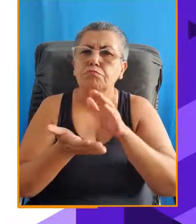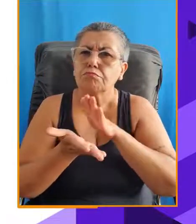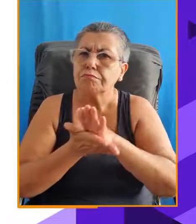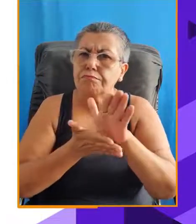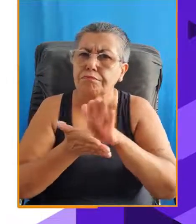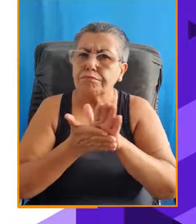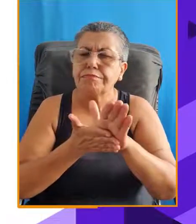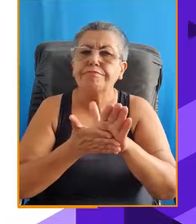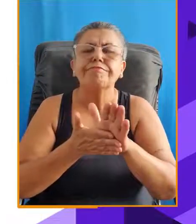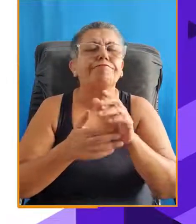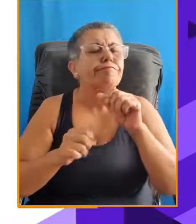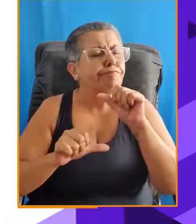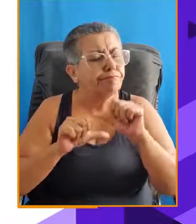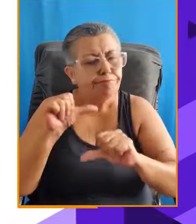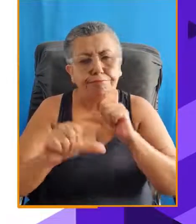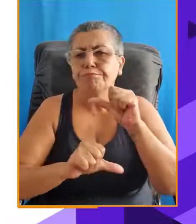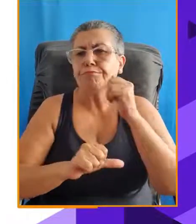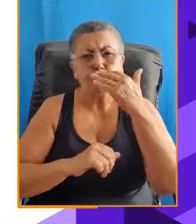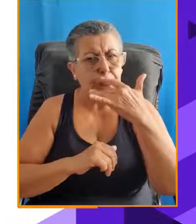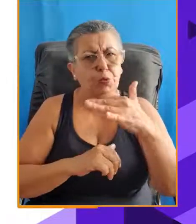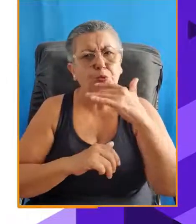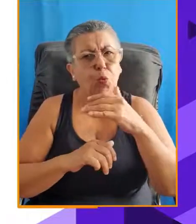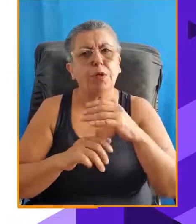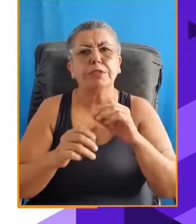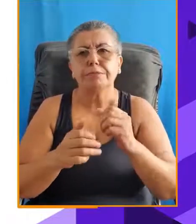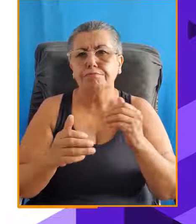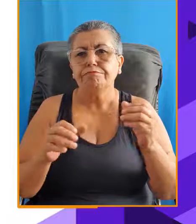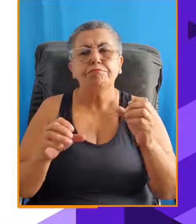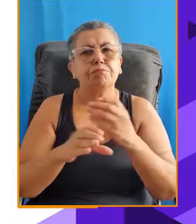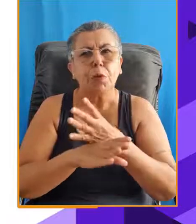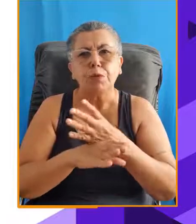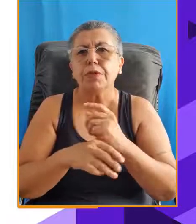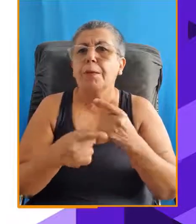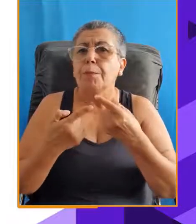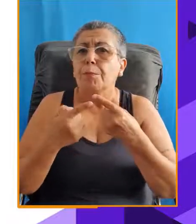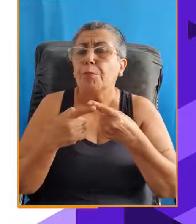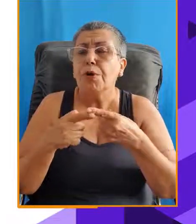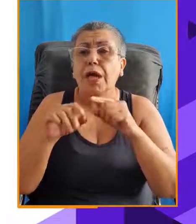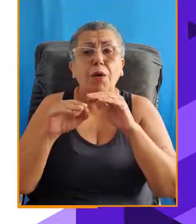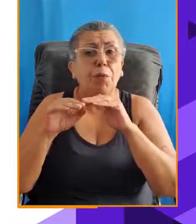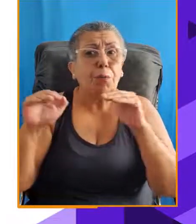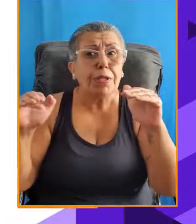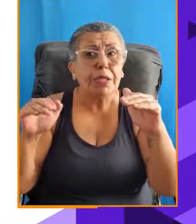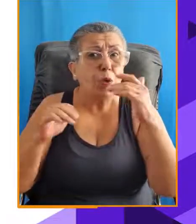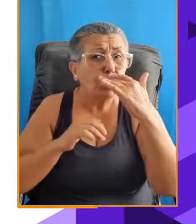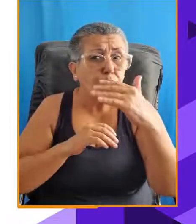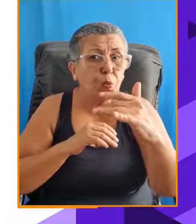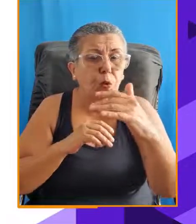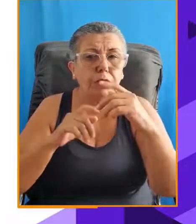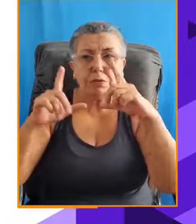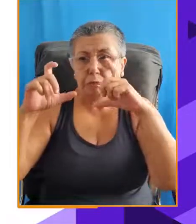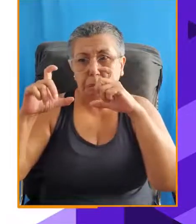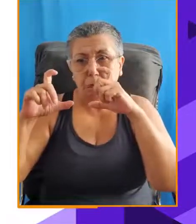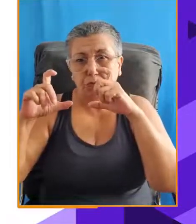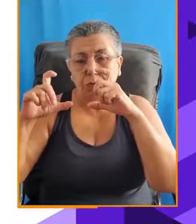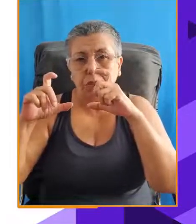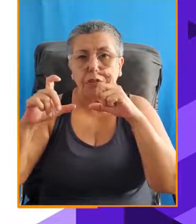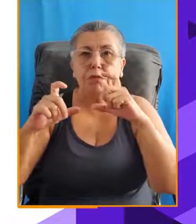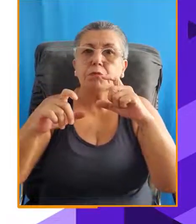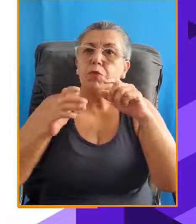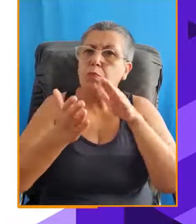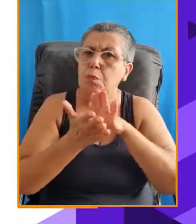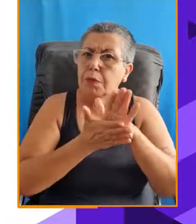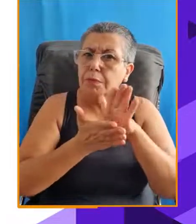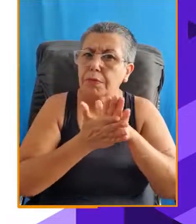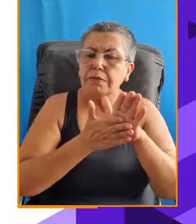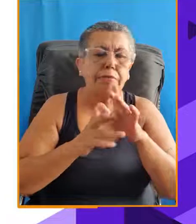impressão, sofrerá alterações nas cores finais, pois os padrões de cores de um equipamento fotográfico e de uma